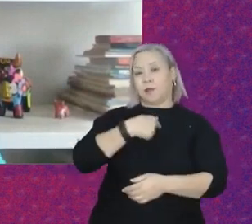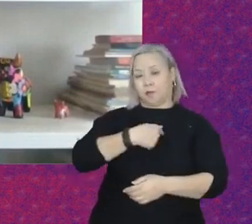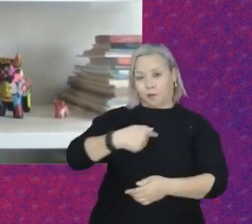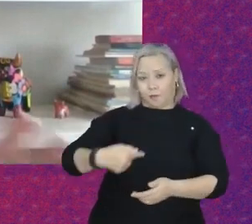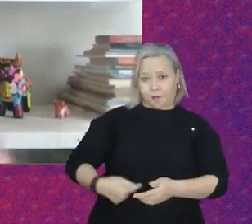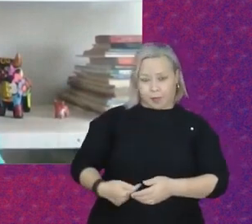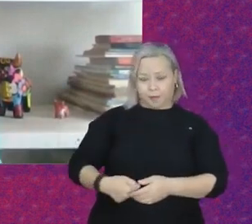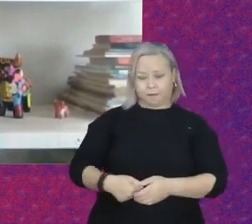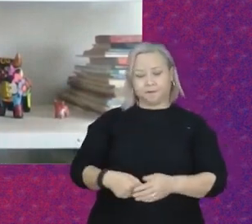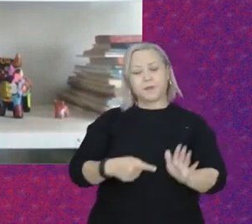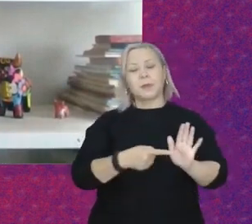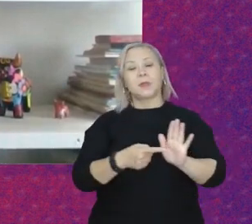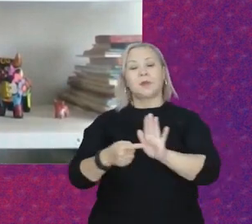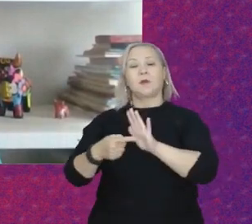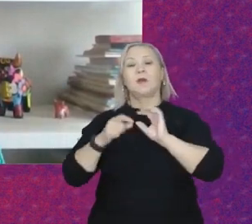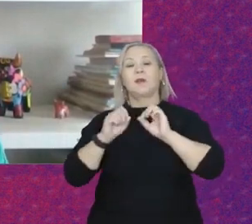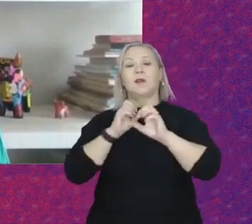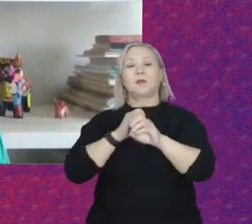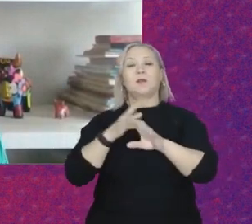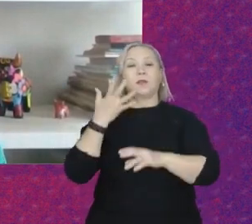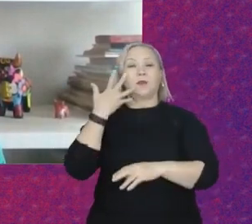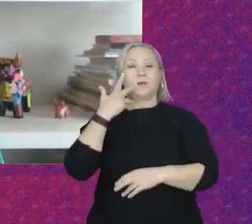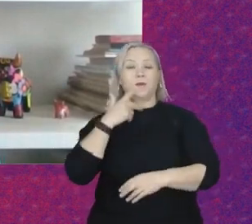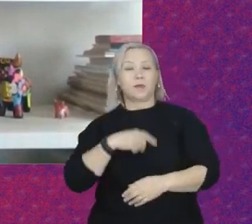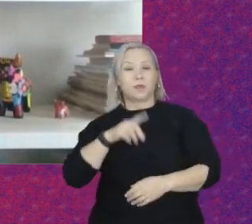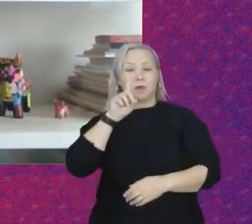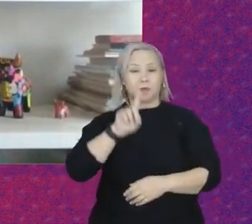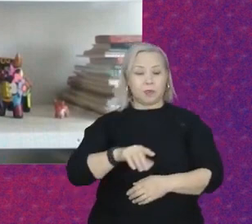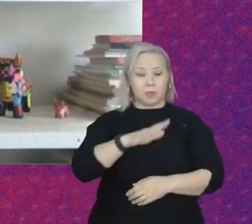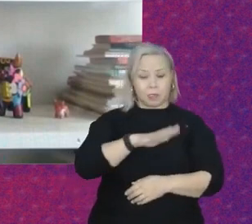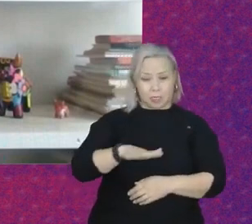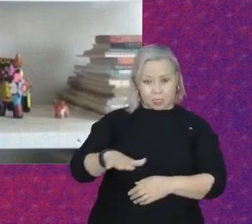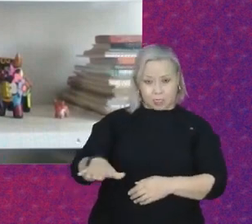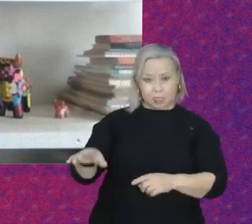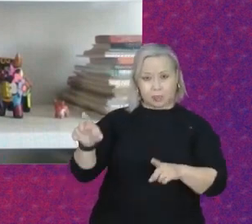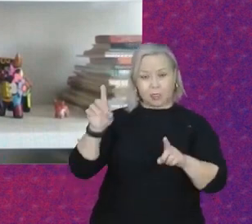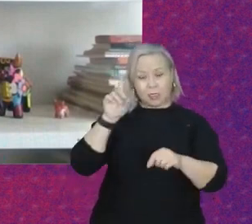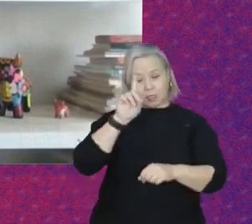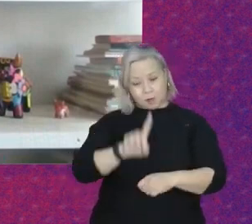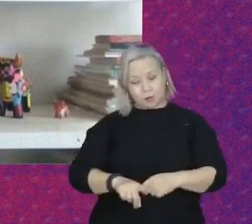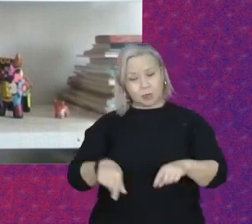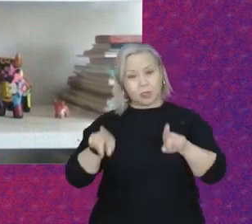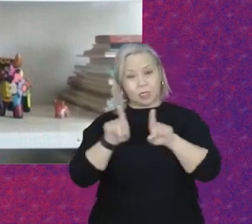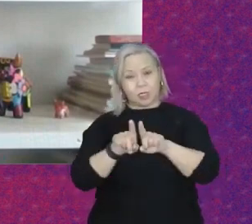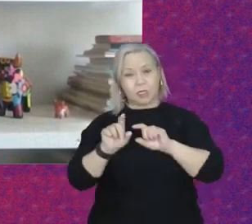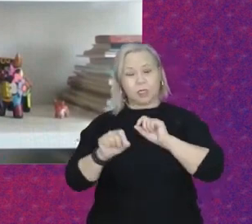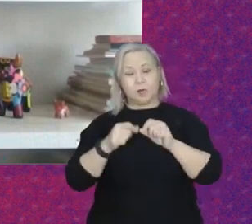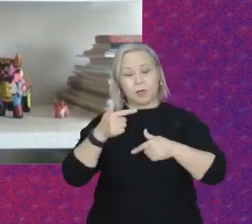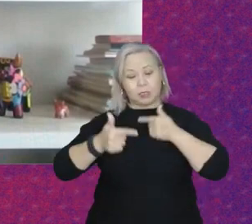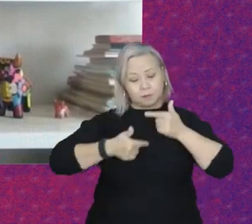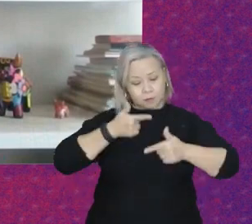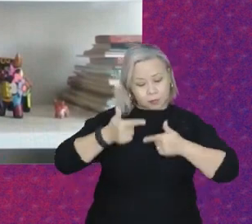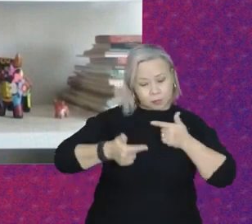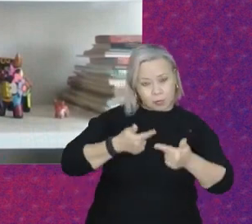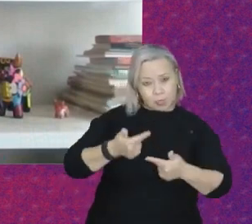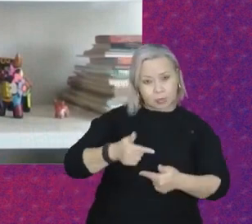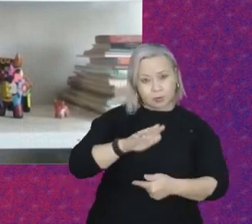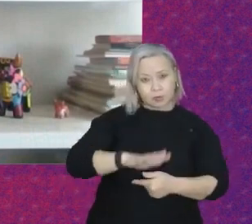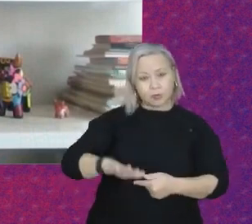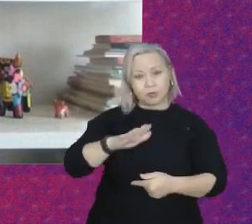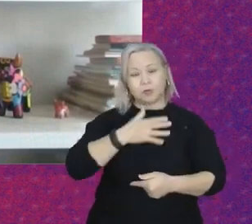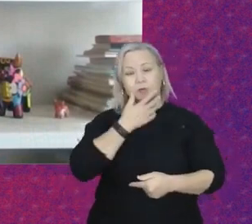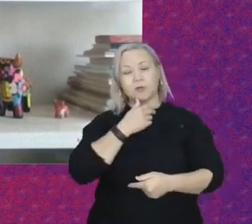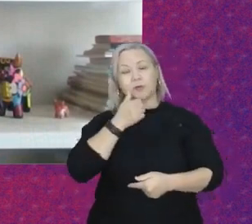também mostra que a educação infantil é tanto um direito da criança, quanto um direito de trabalhadores,